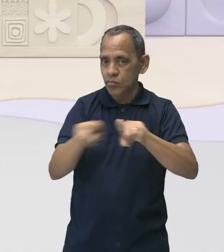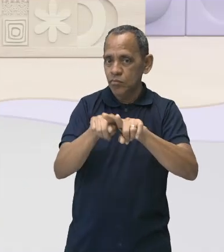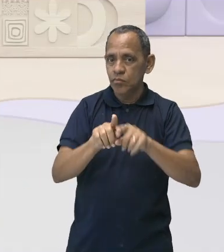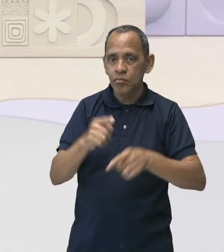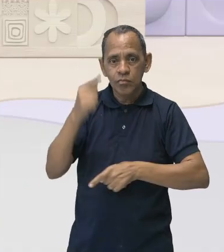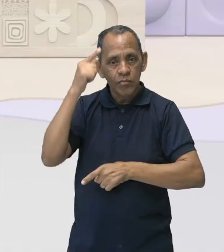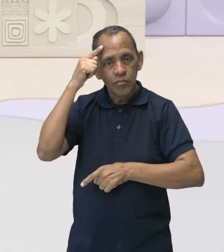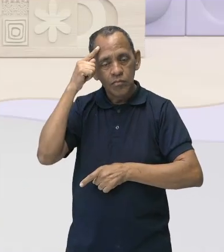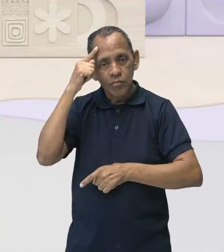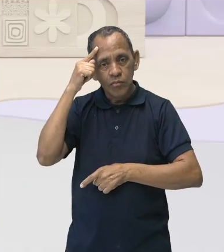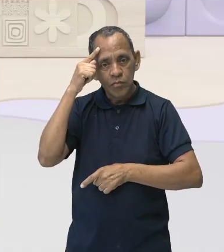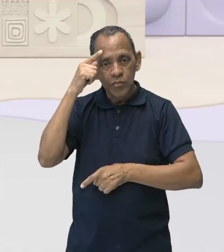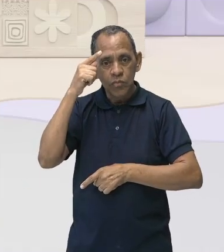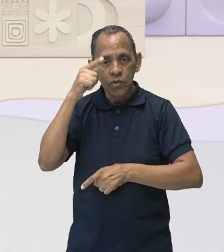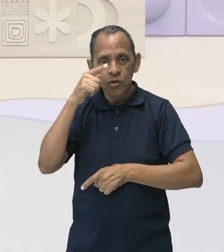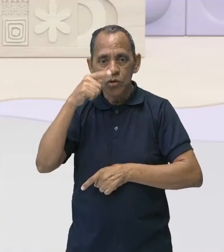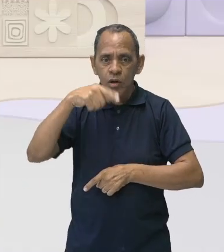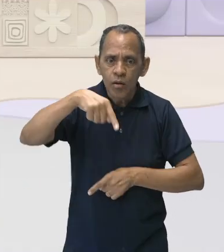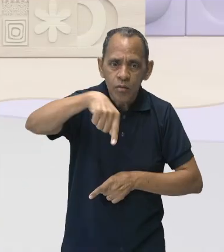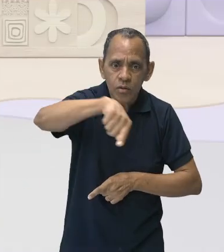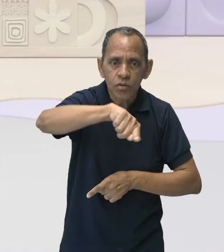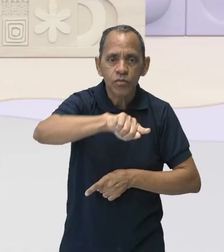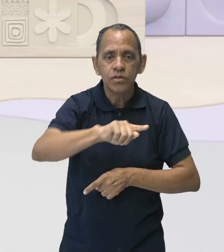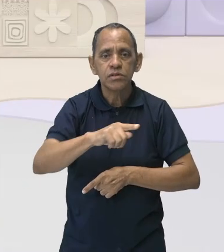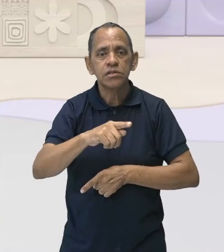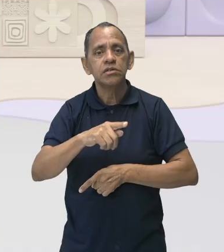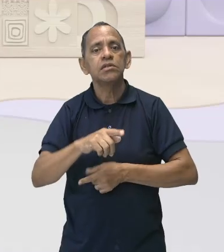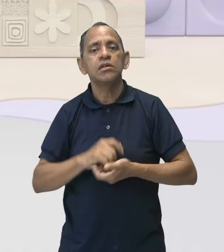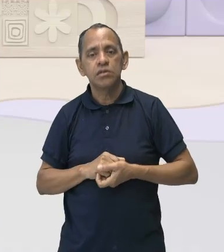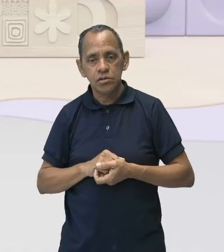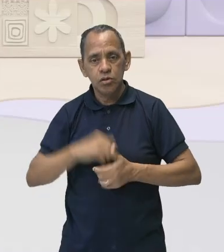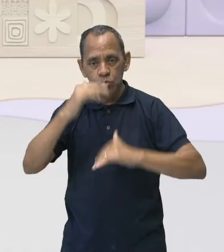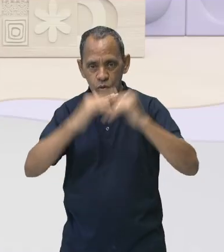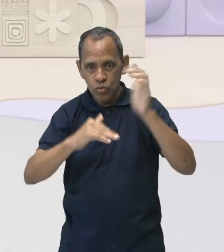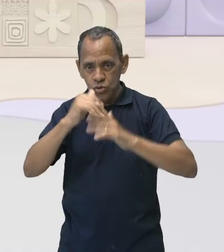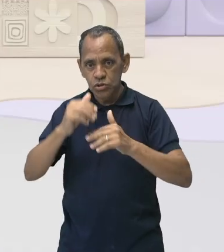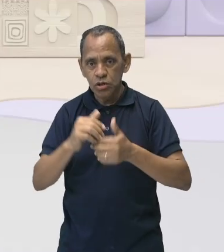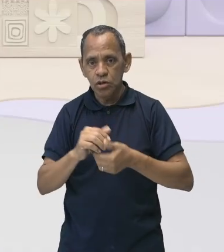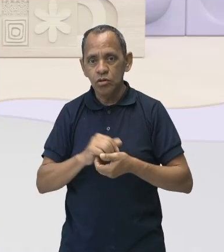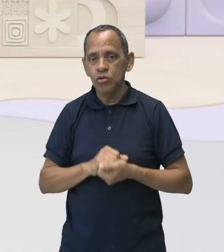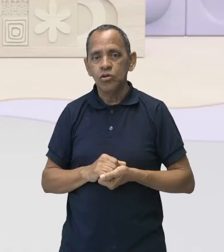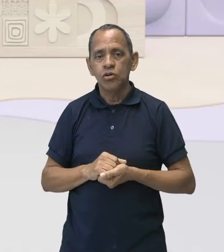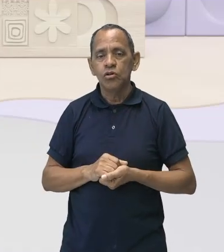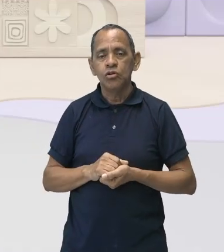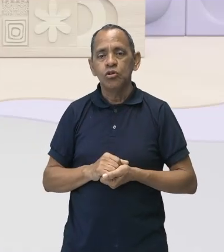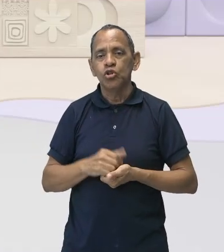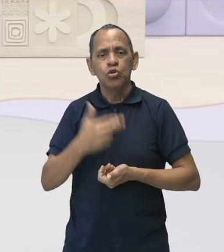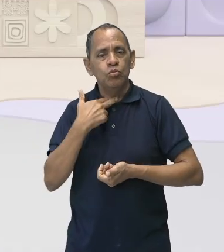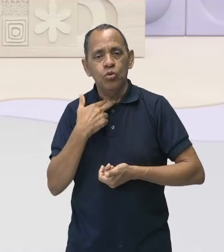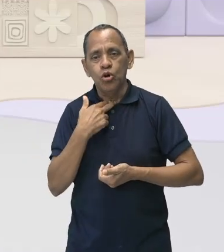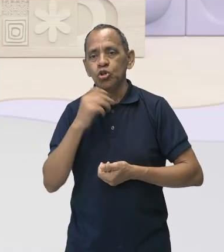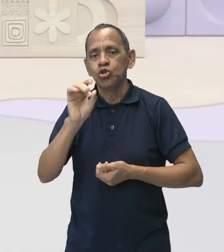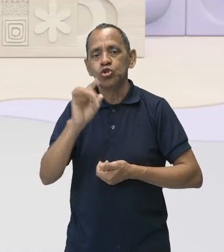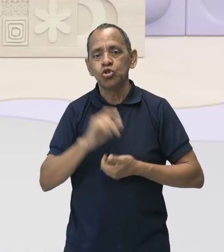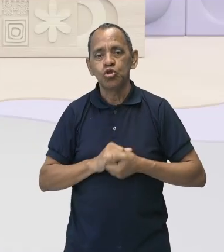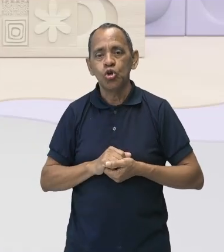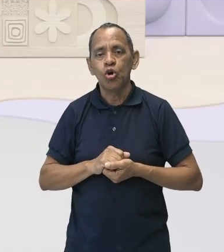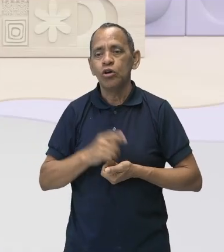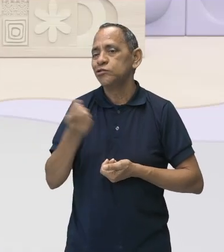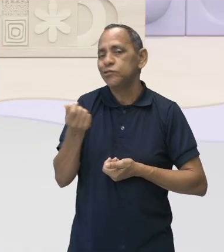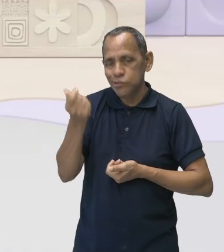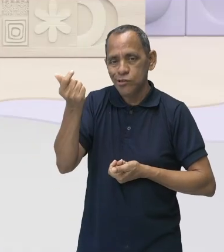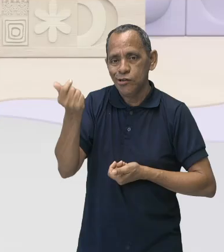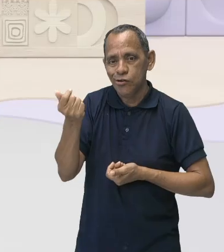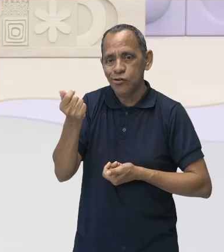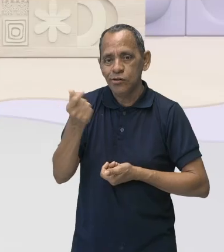tua profissão não deve ser só uma perseguição financeira, uma perseguição por pagar boletos,